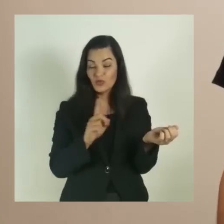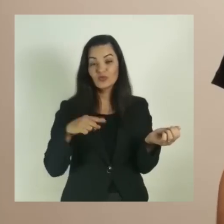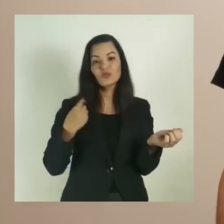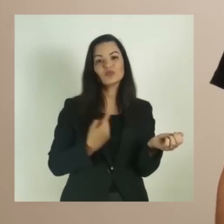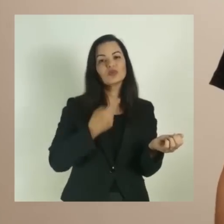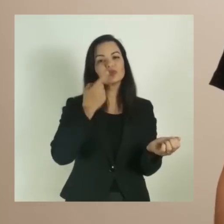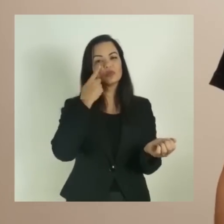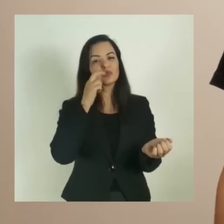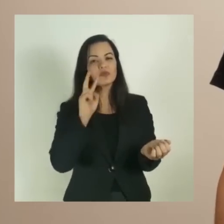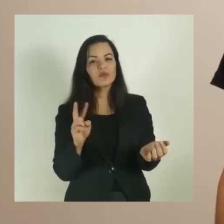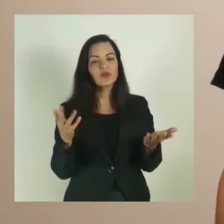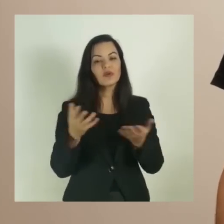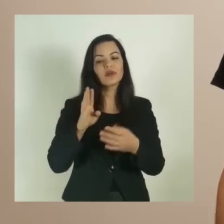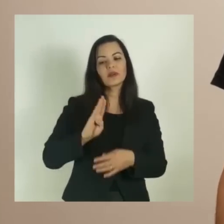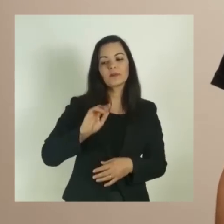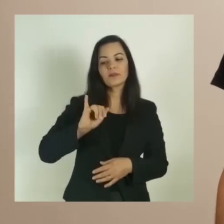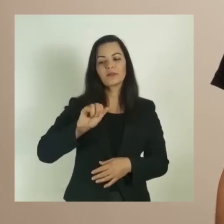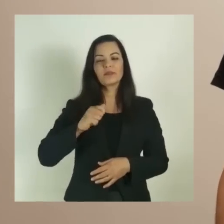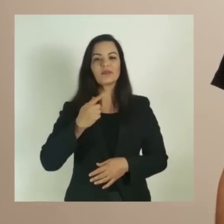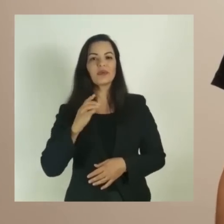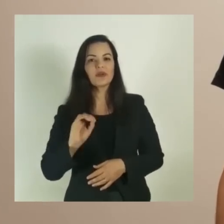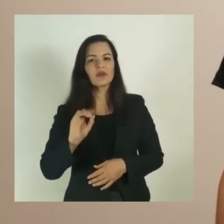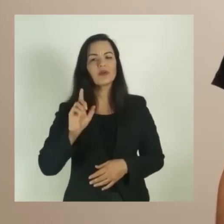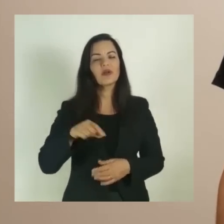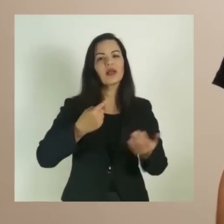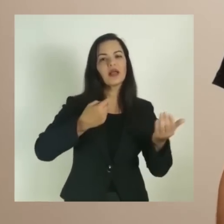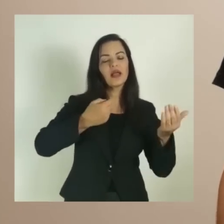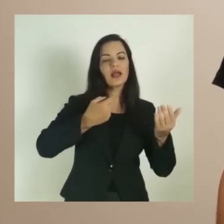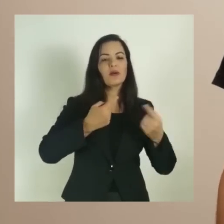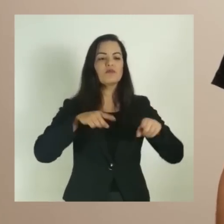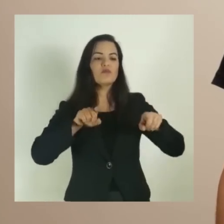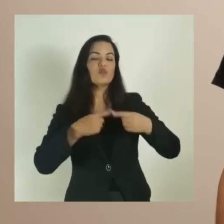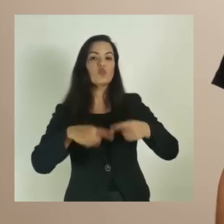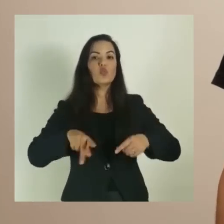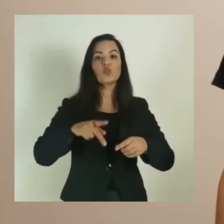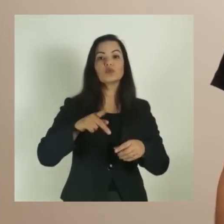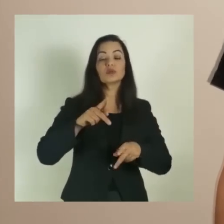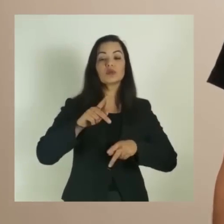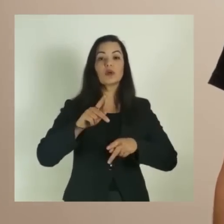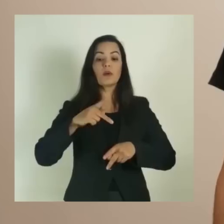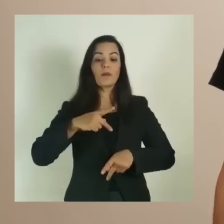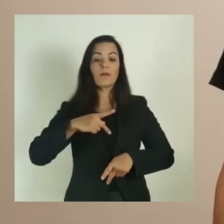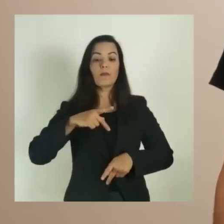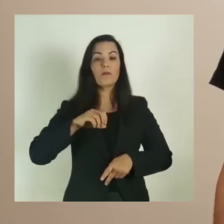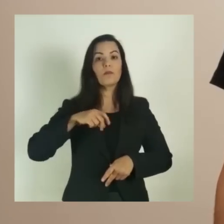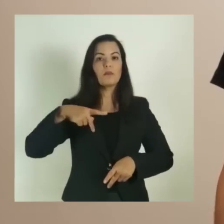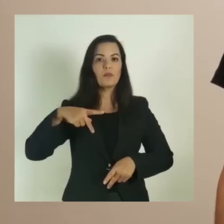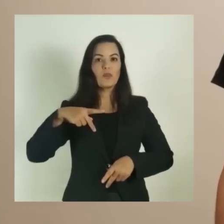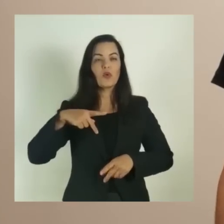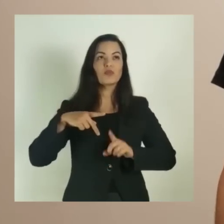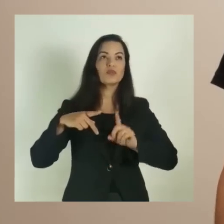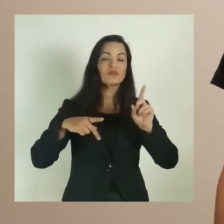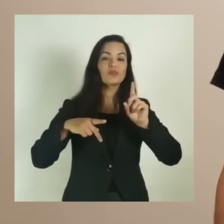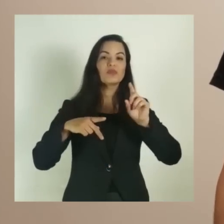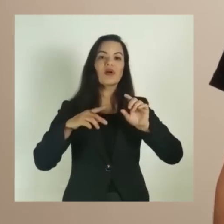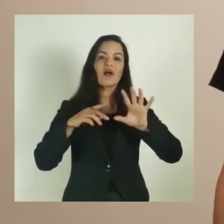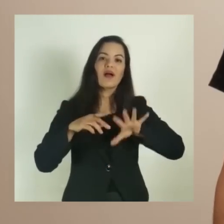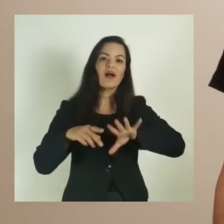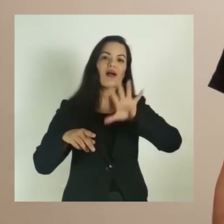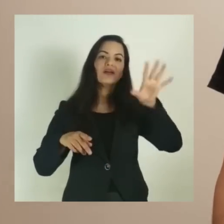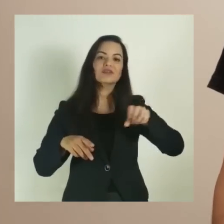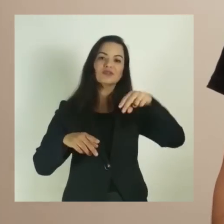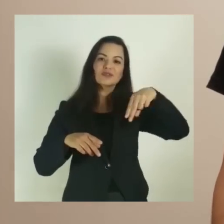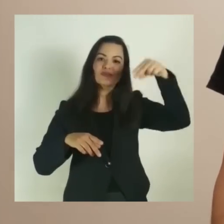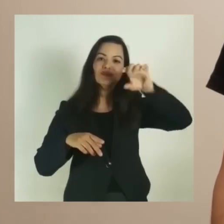O baião é um gênero de música e dança popular da região nordeste do Brasil. Esse gênero tem como característica